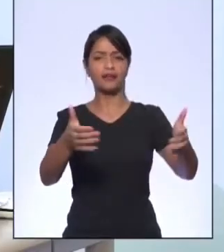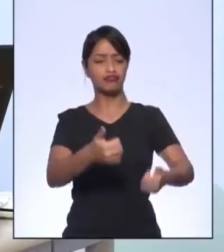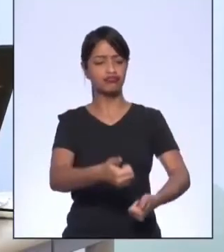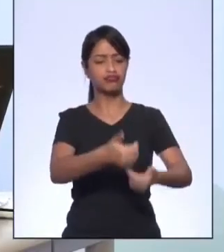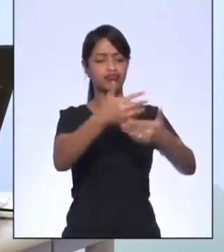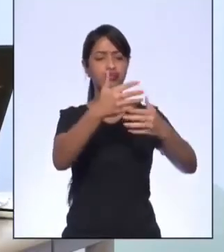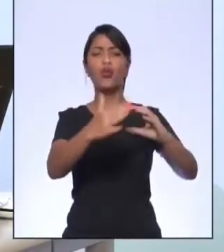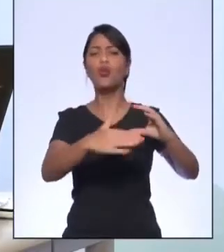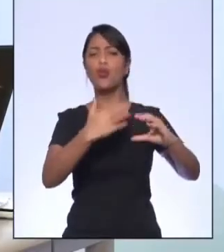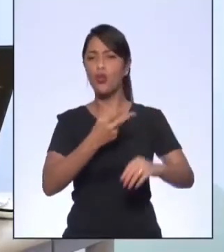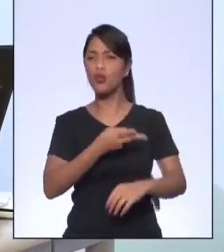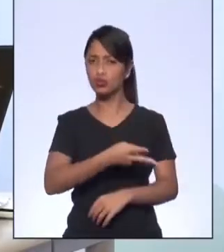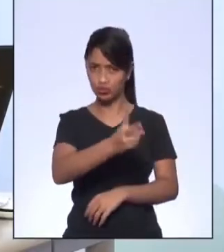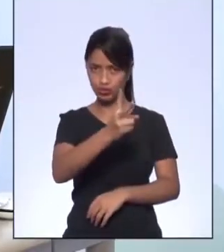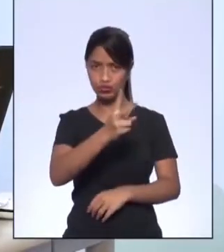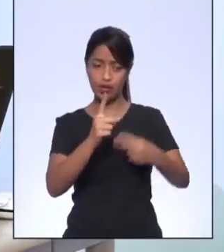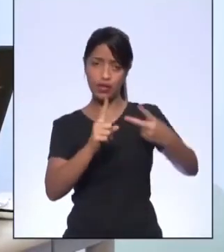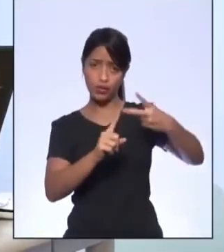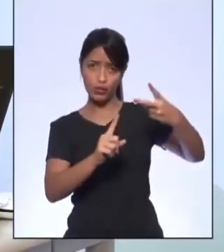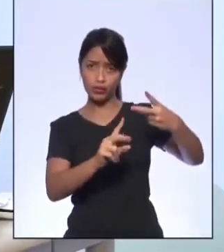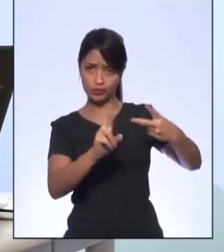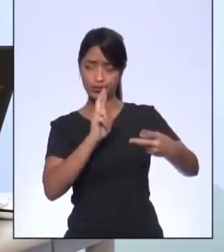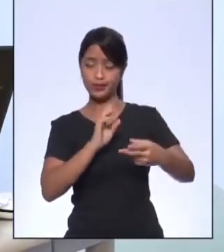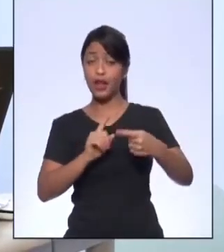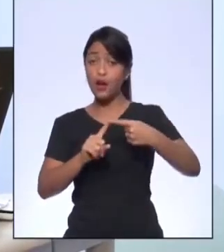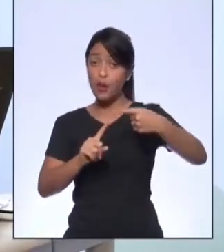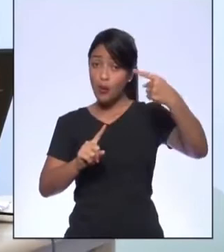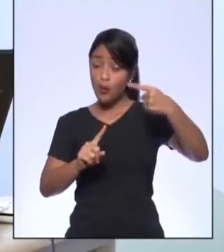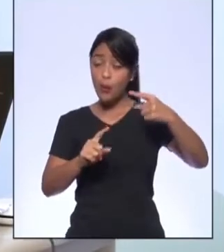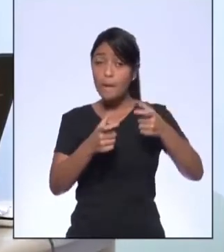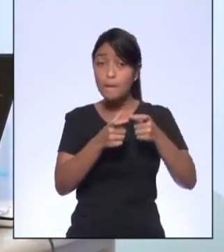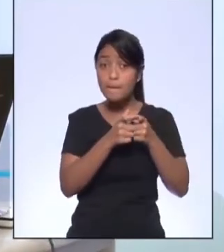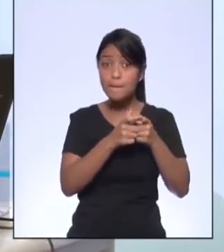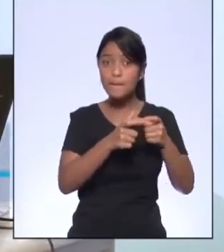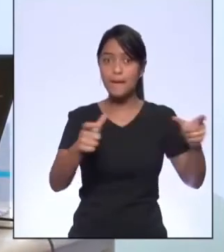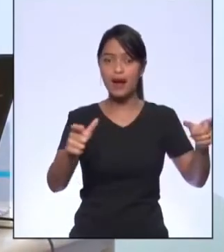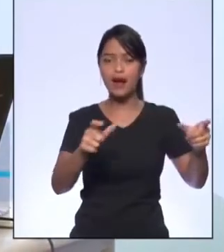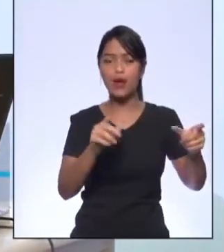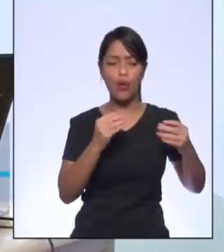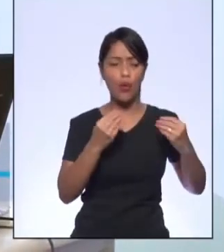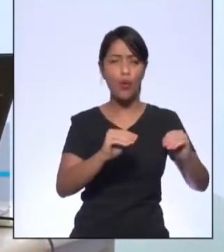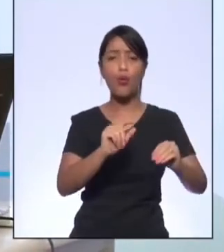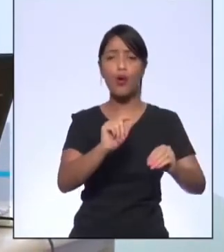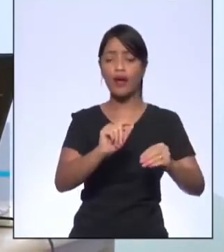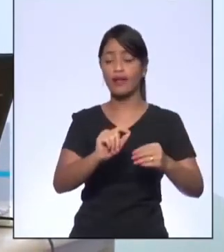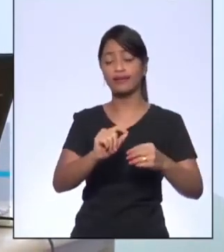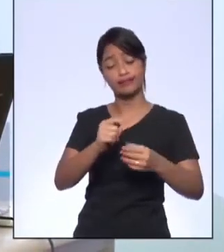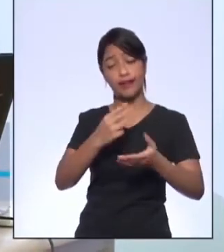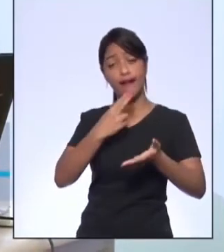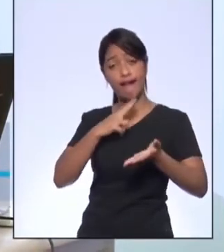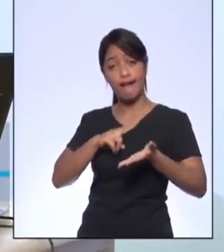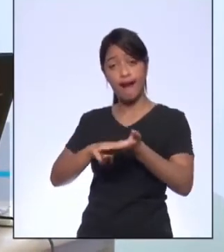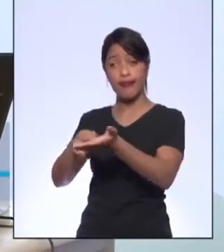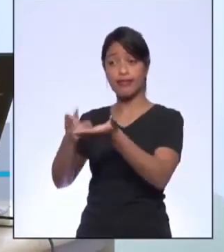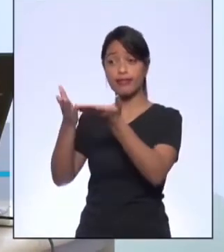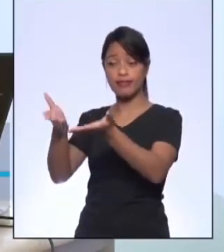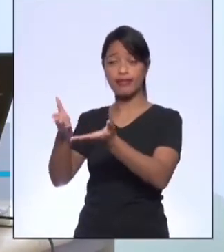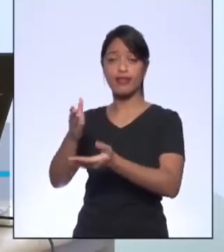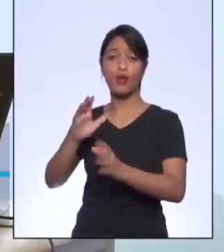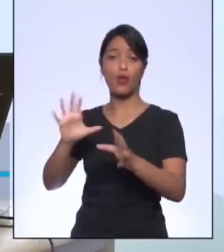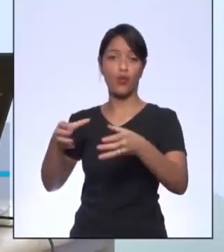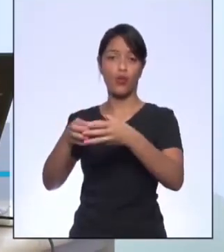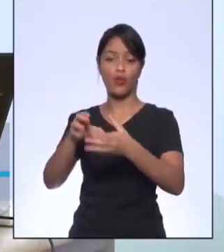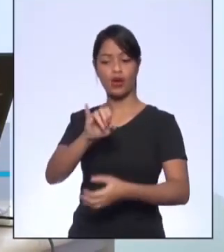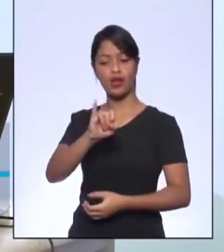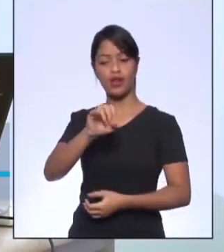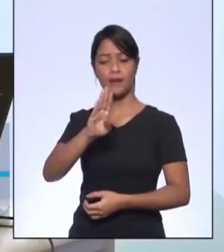Né? Isso. Porque a Vamos 1 lá, a gente já continuem tem. respondendo. A 1 a maioria colocou para o diretor do IBAMA, para o IBAMA. Muito né? bem. A 3,